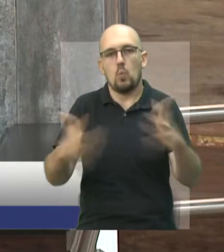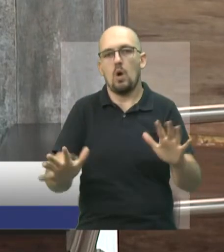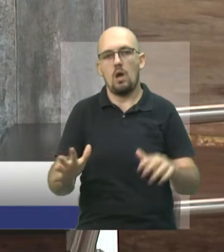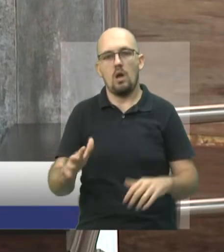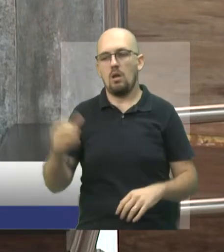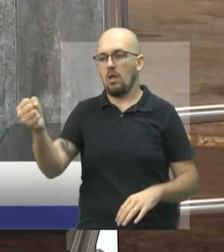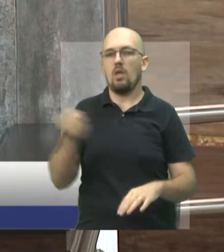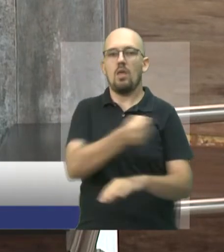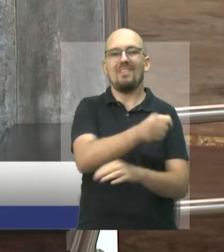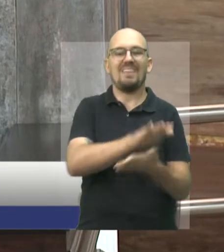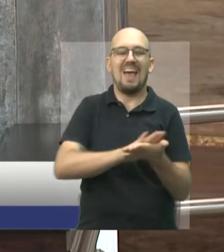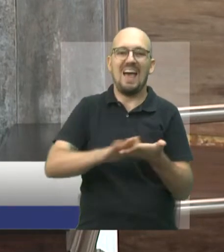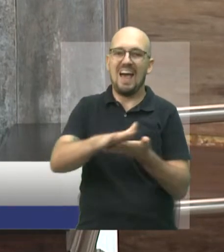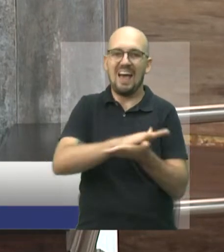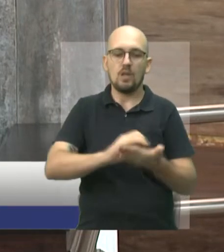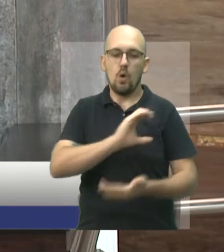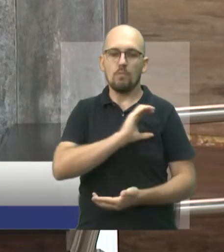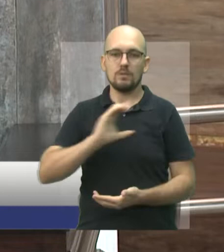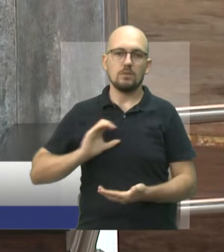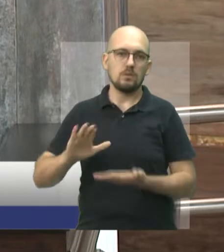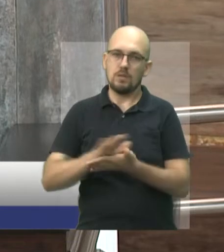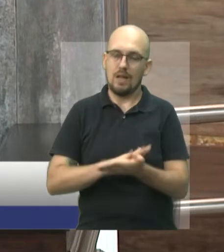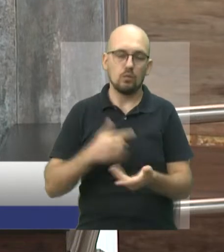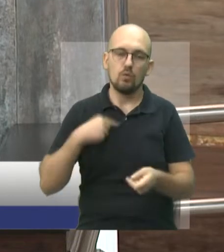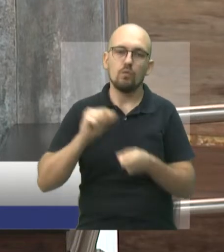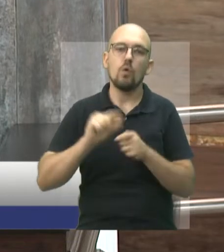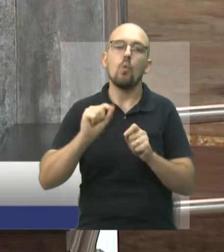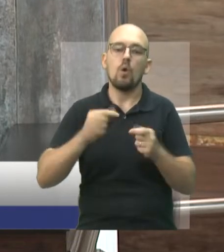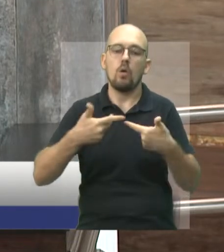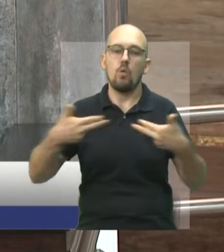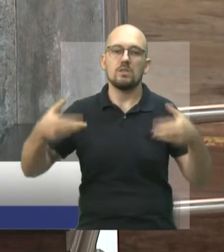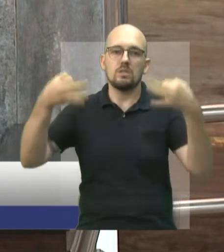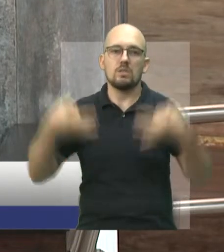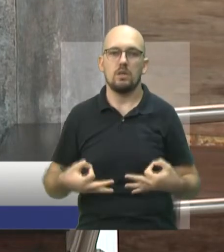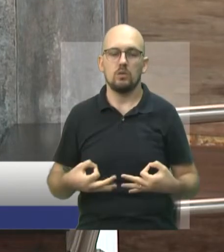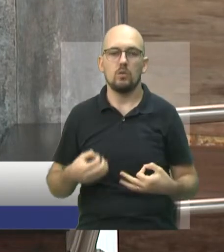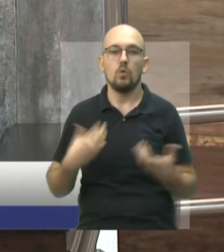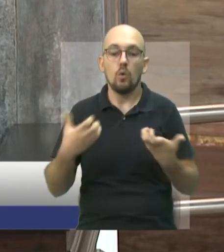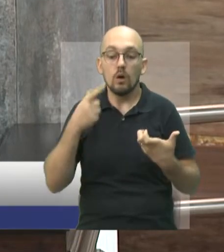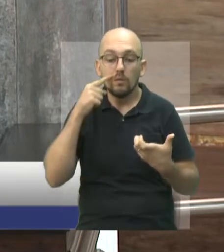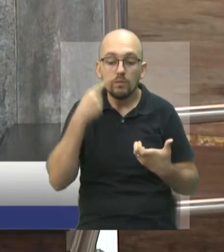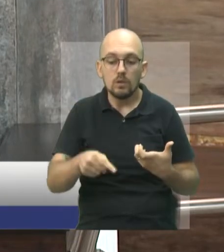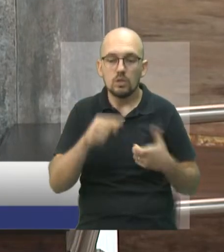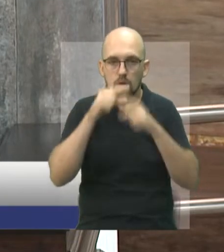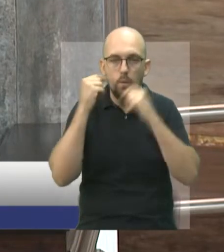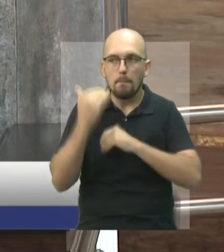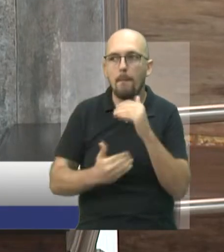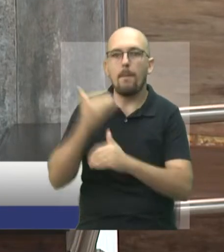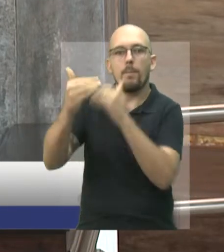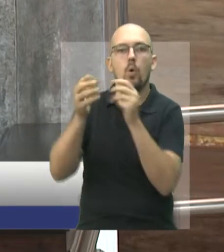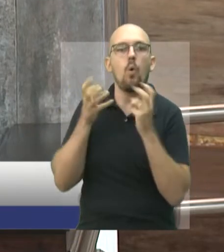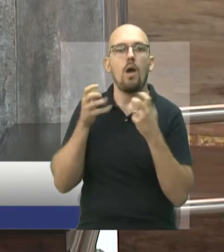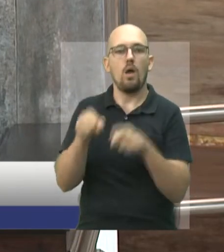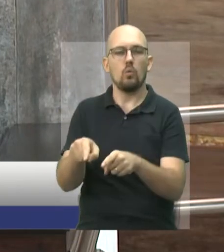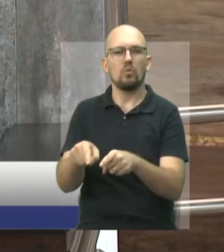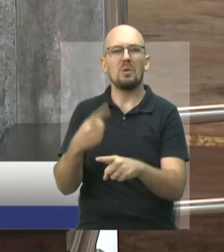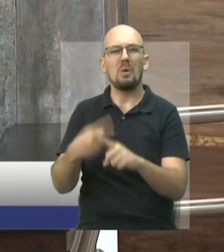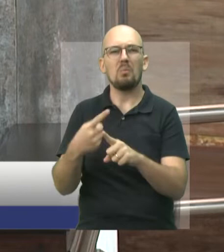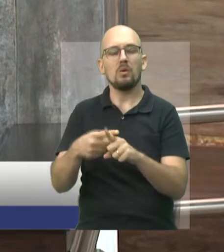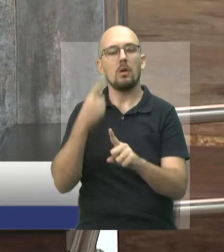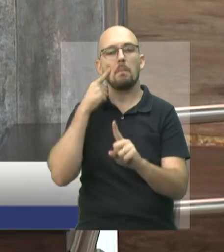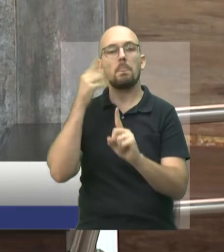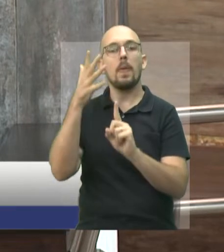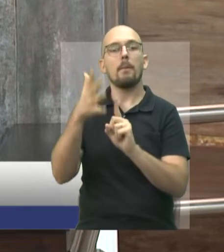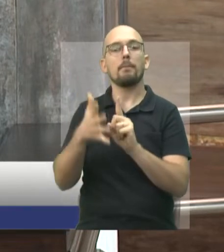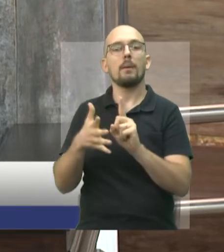Eu faço o que é correto. Eu quero ver a cidade andando. Porque se a gente ver o discurso do prefeito